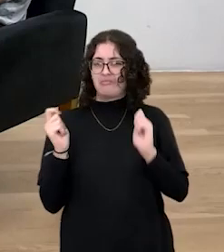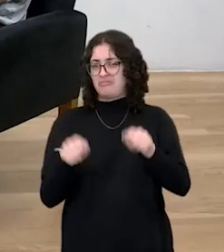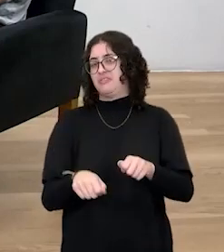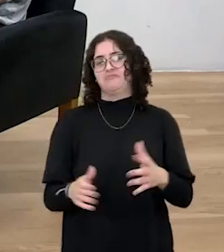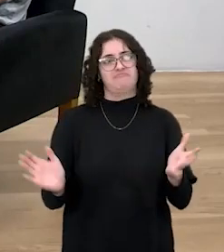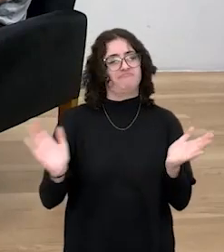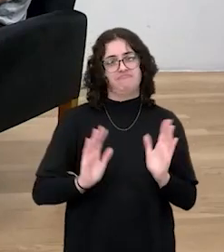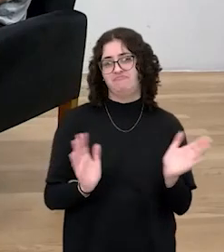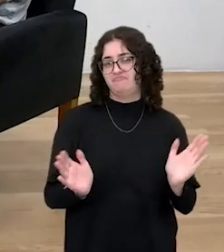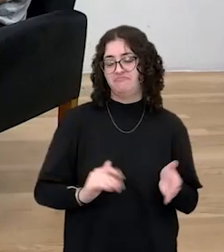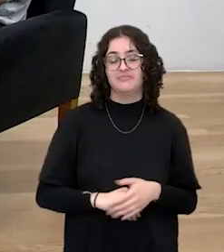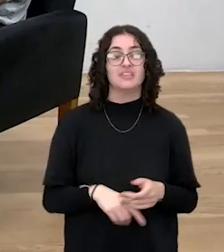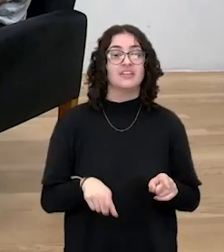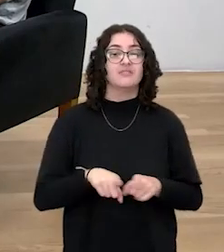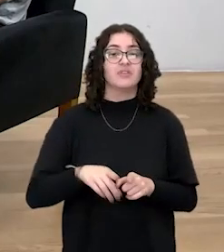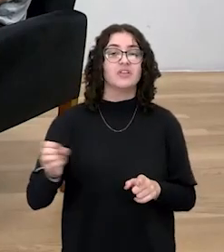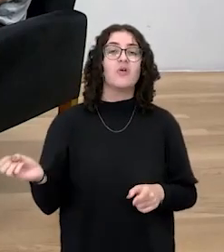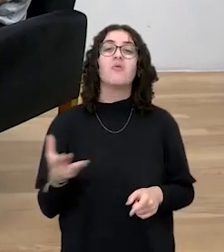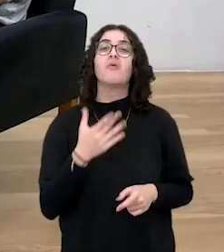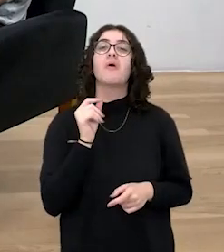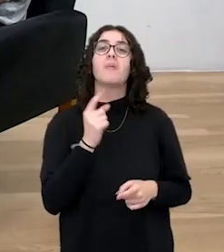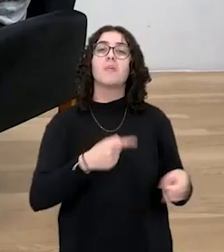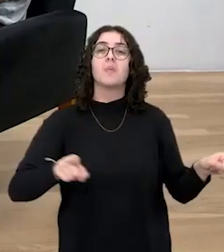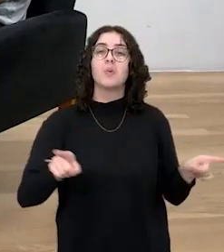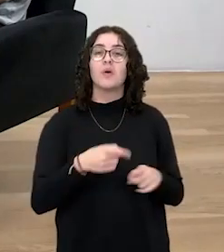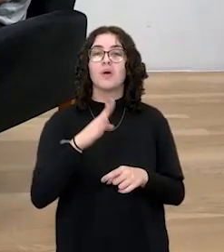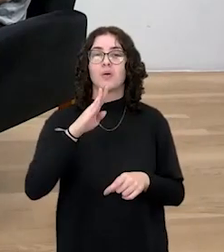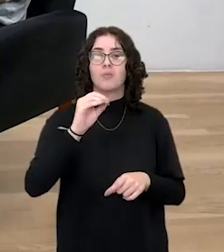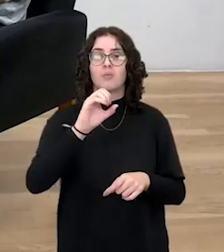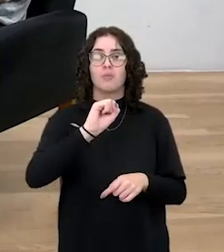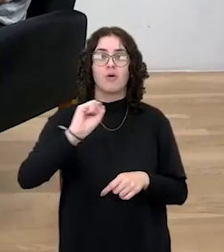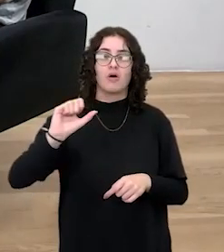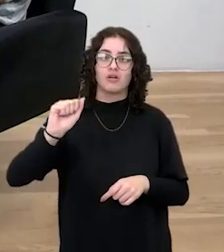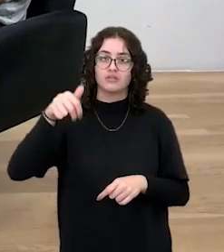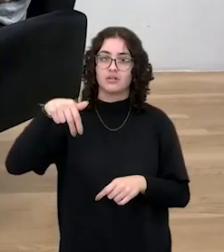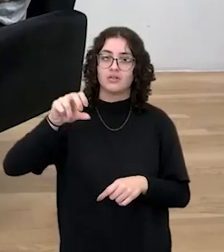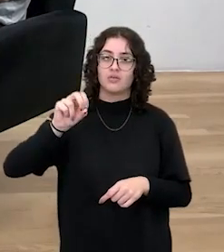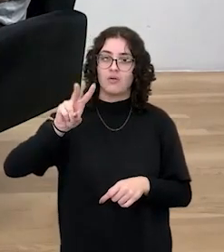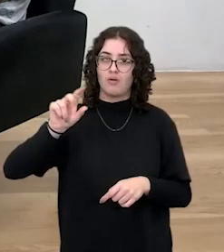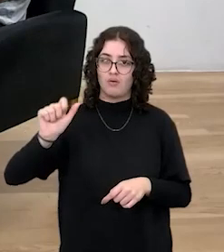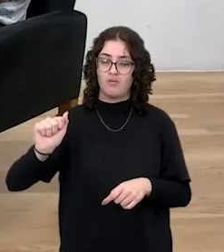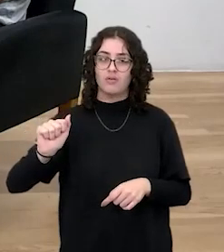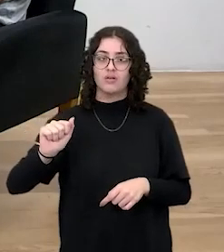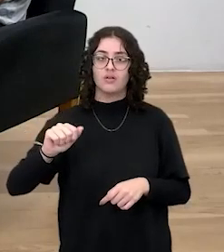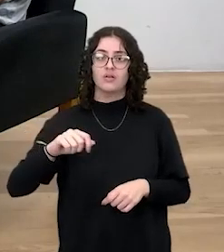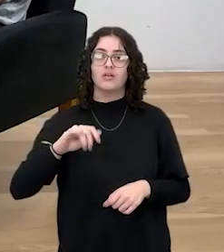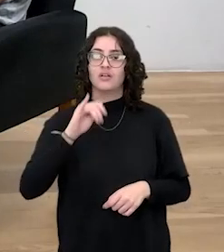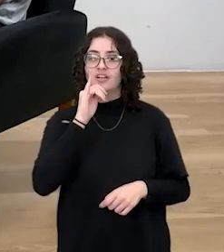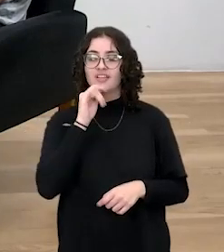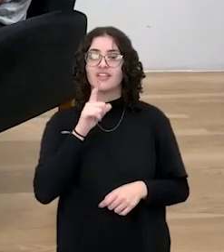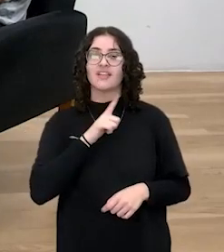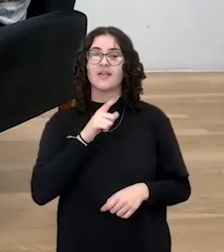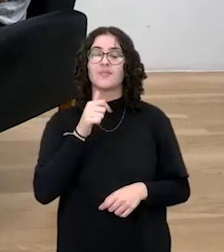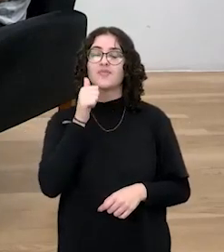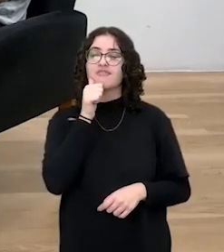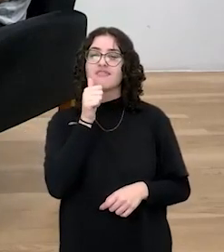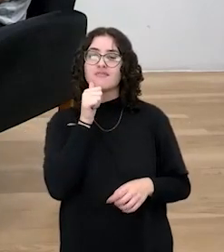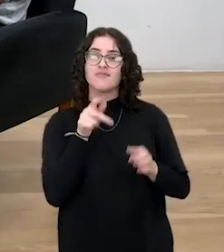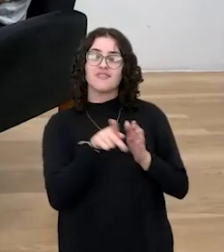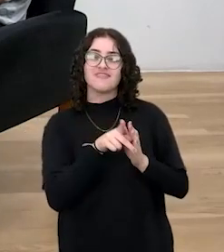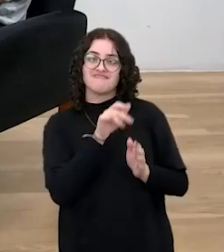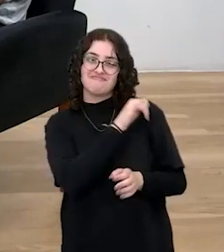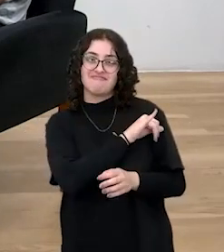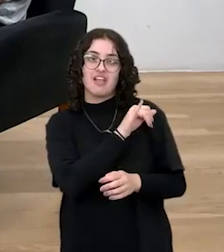isso veio a Bossa Nova. E para quem não sabe, depois dos Beatles, Garota de Ipanema é a música